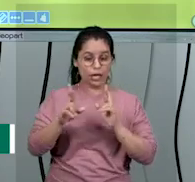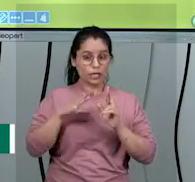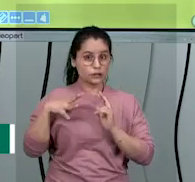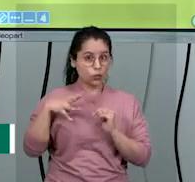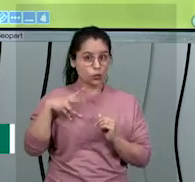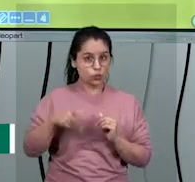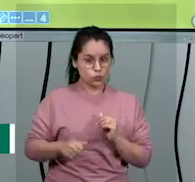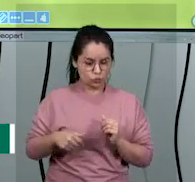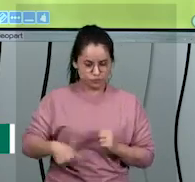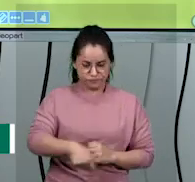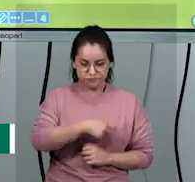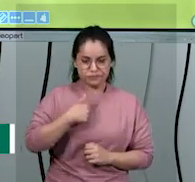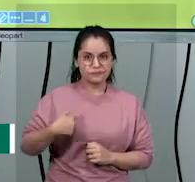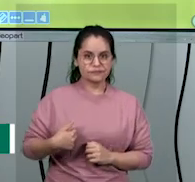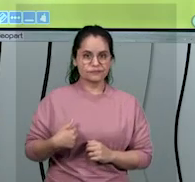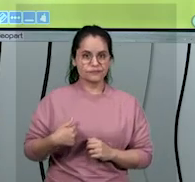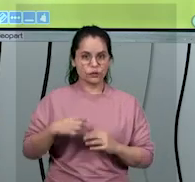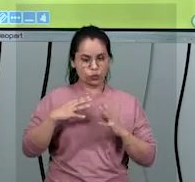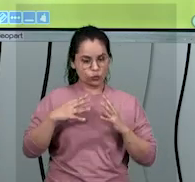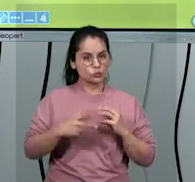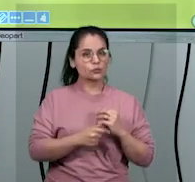tudo.